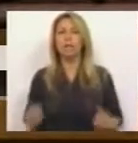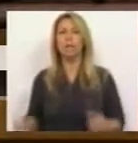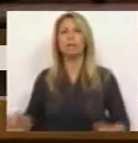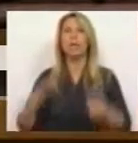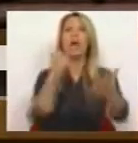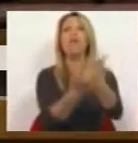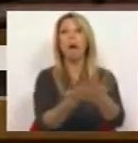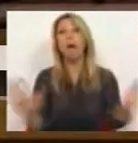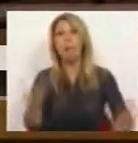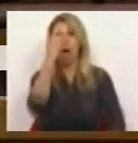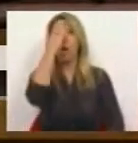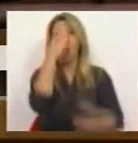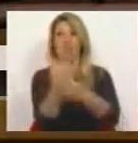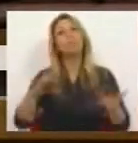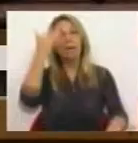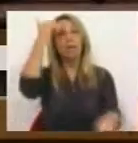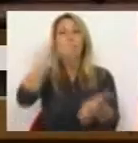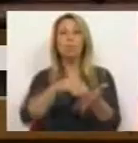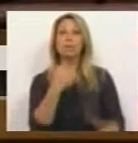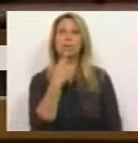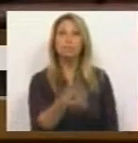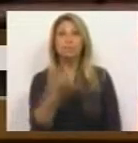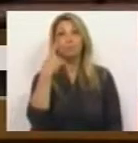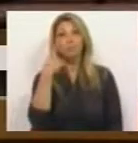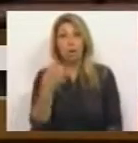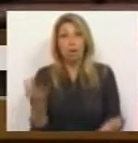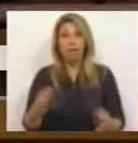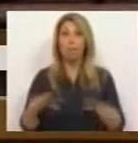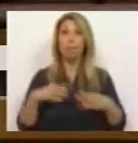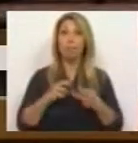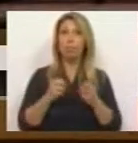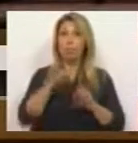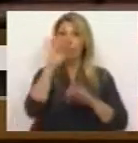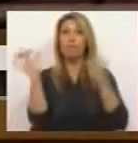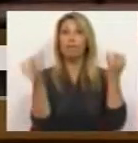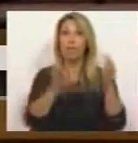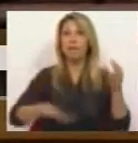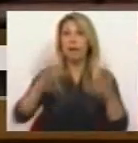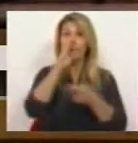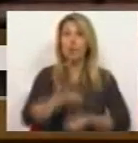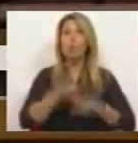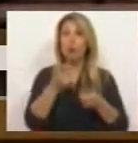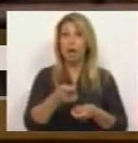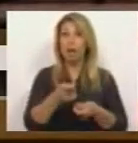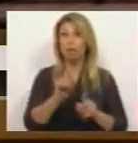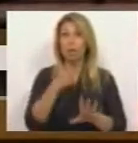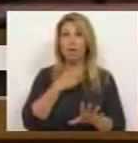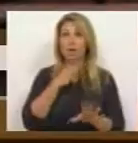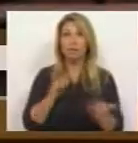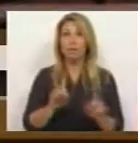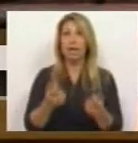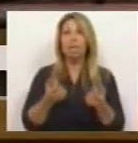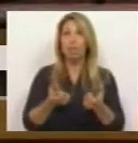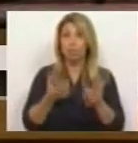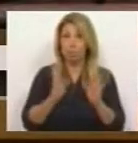ao fogo como as outras espécies. Para tratamento dos problemas da nossa floresta e do mundo rural não chega, é pouco, é